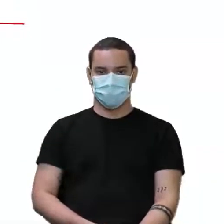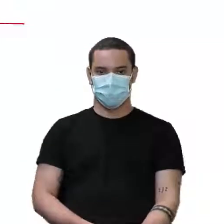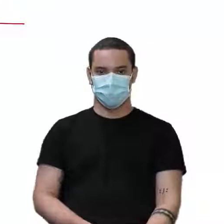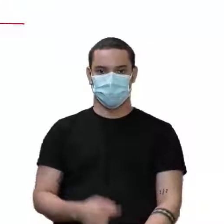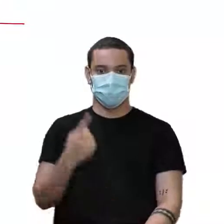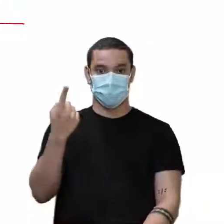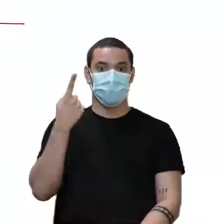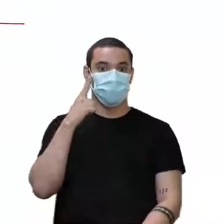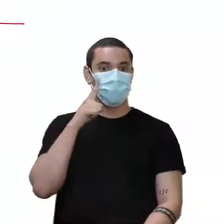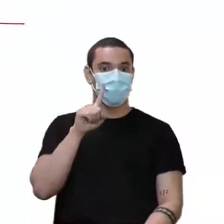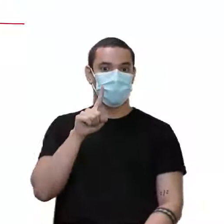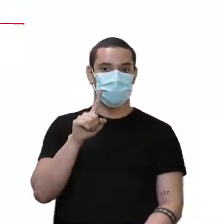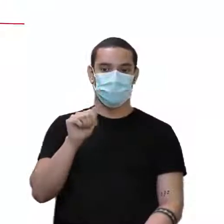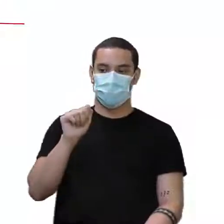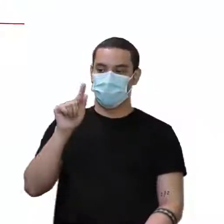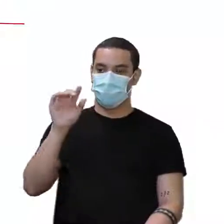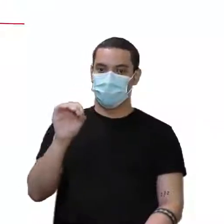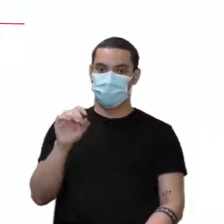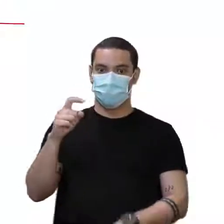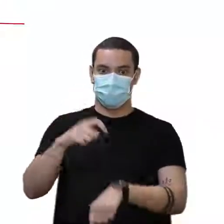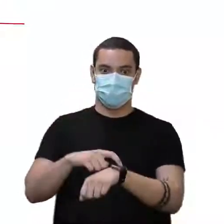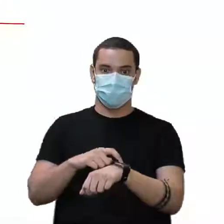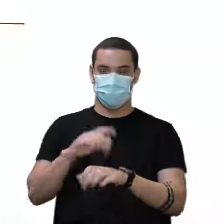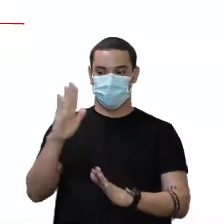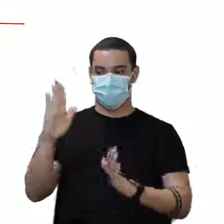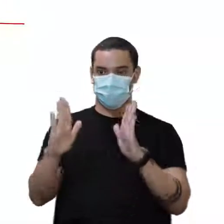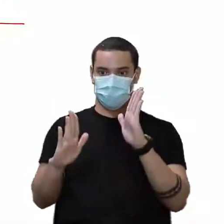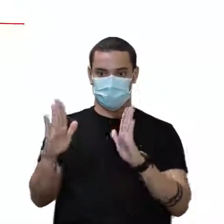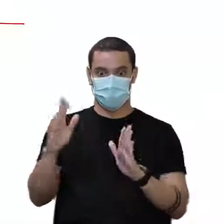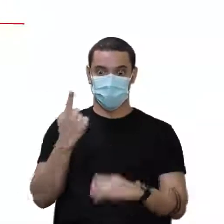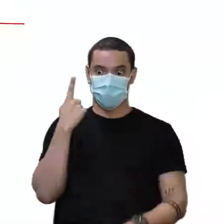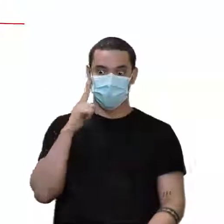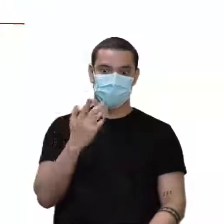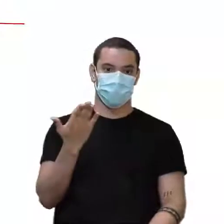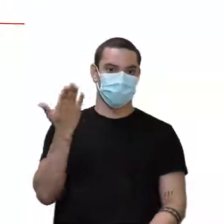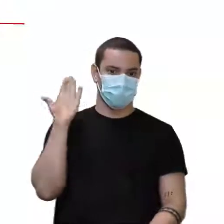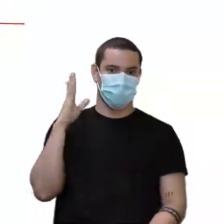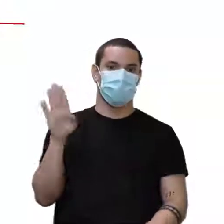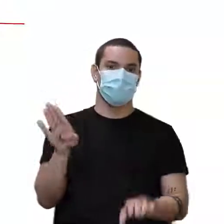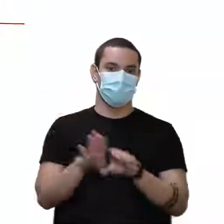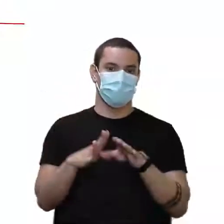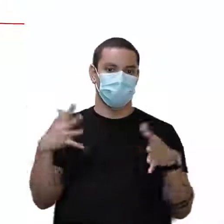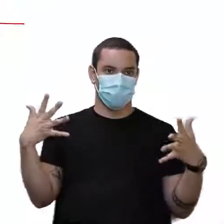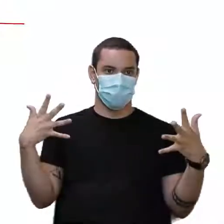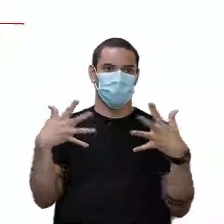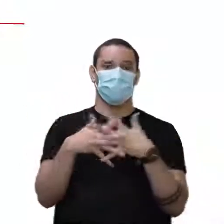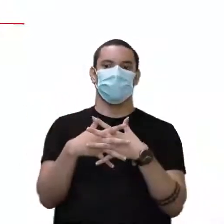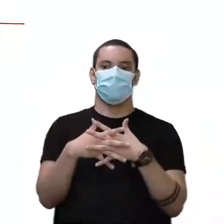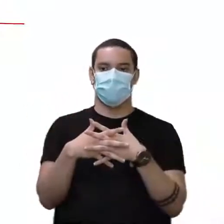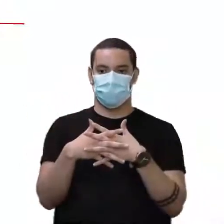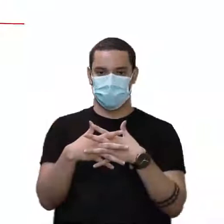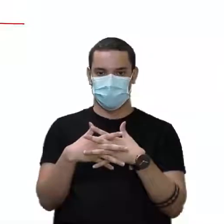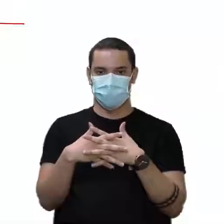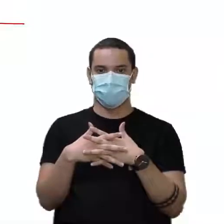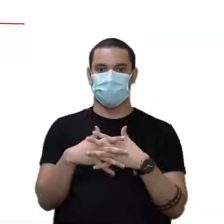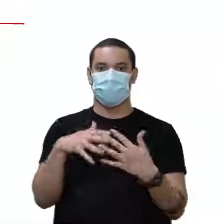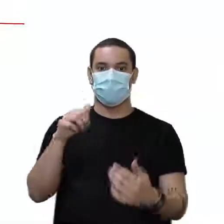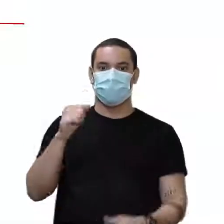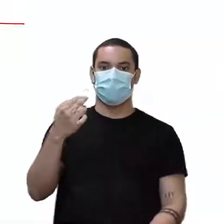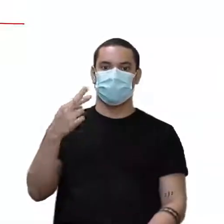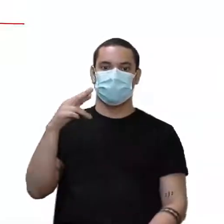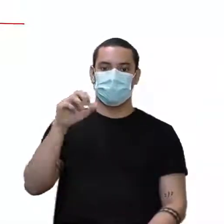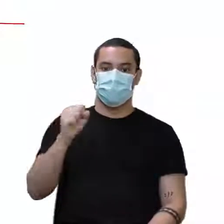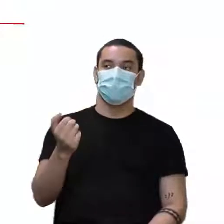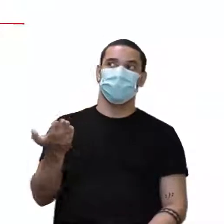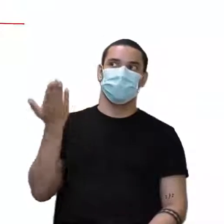dia ago, essa expressão de tempo que a gente viu também, uma das nossas confusing words, ago, que significa atrás, já foi,